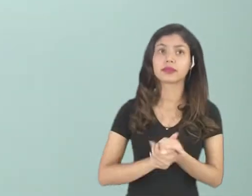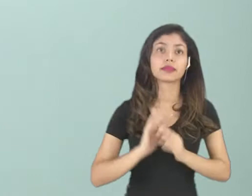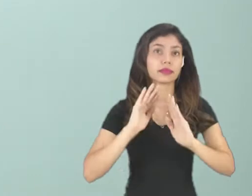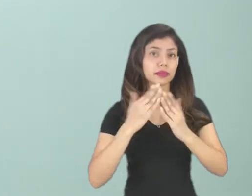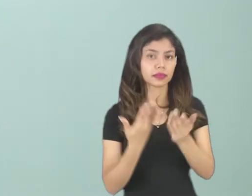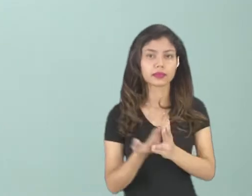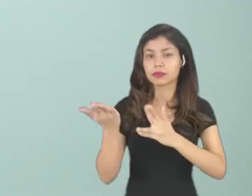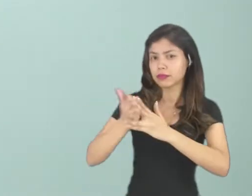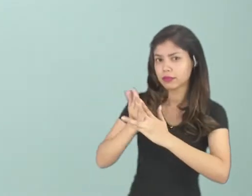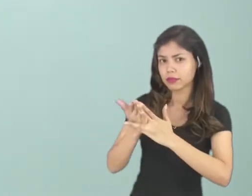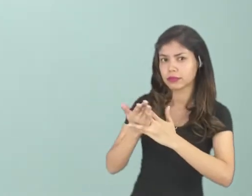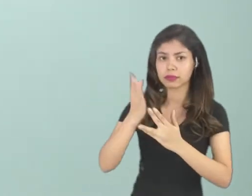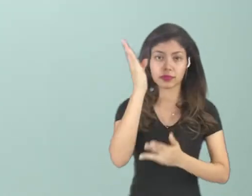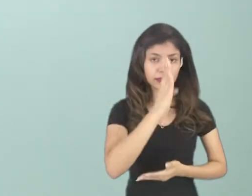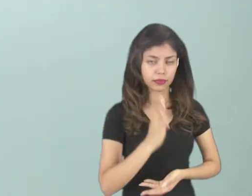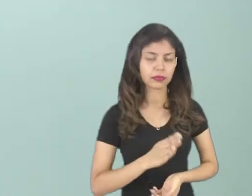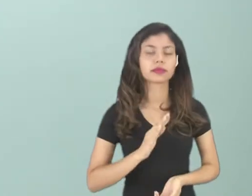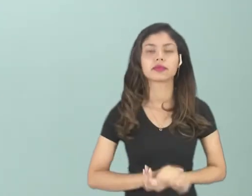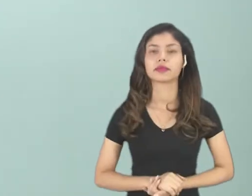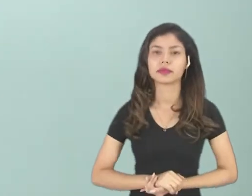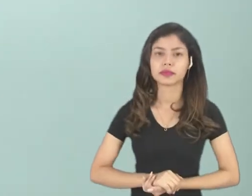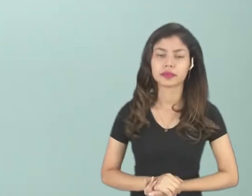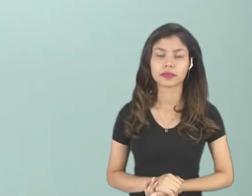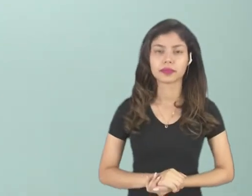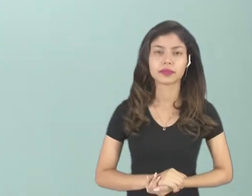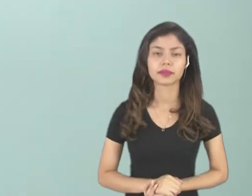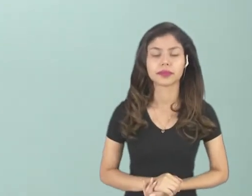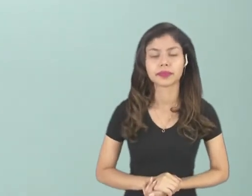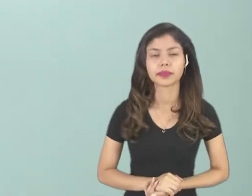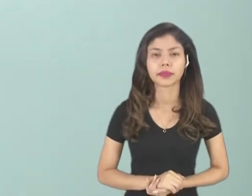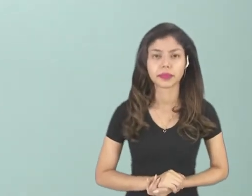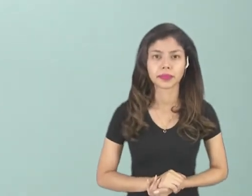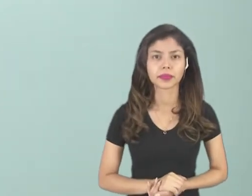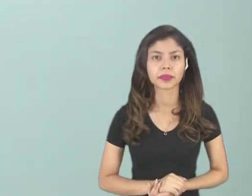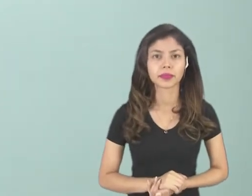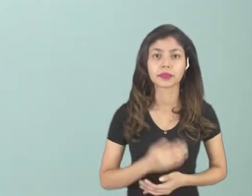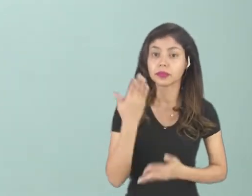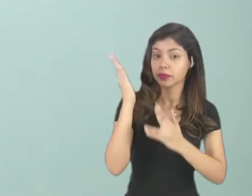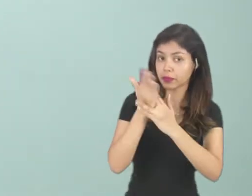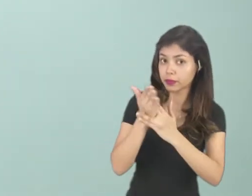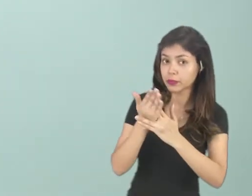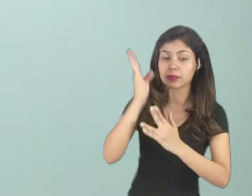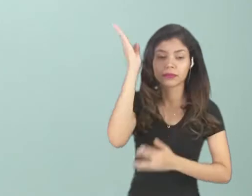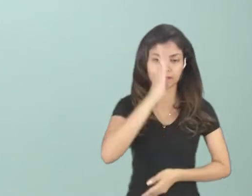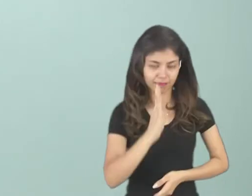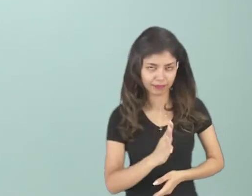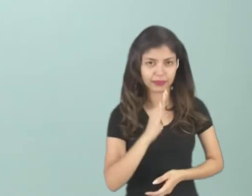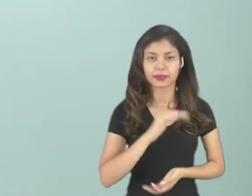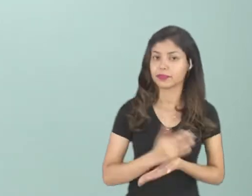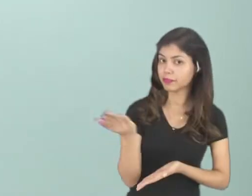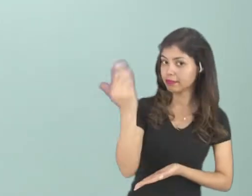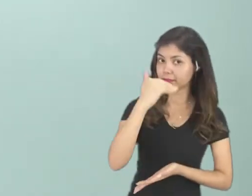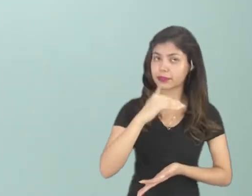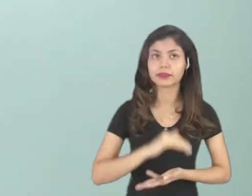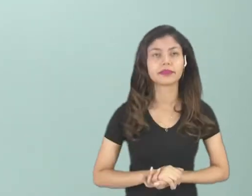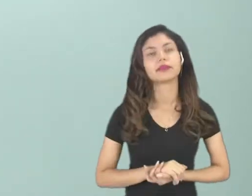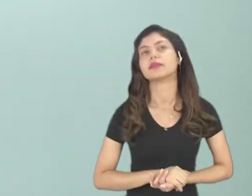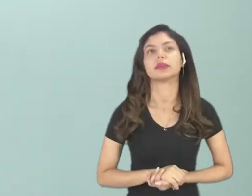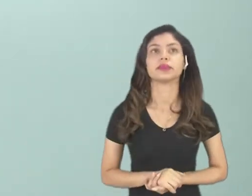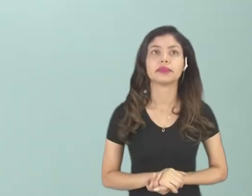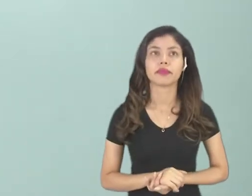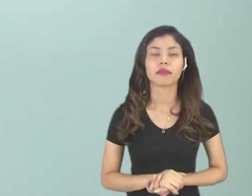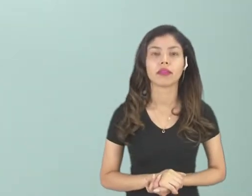Literária Barroca, especificamente aqui no Brasil, tá? O Barroco no Brasil. Vamos lá?